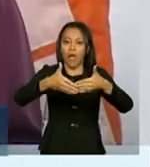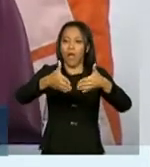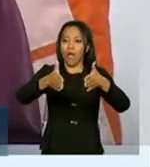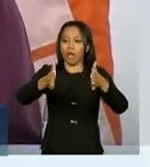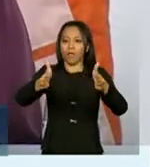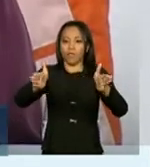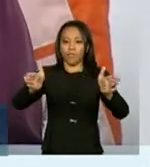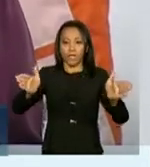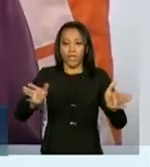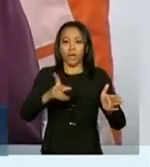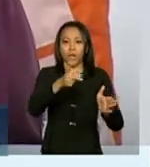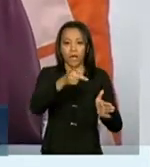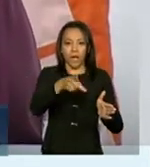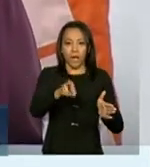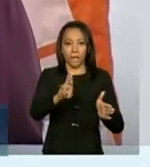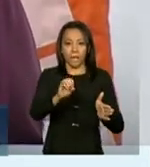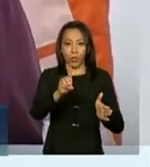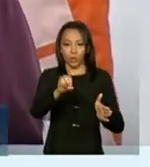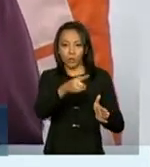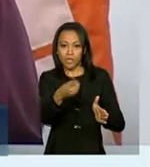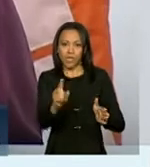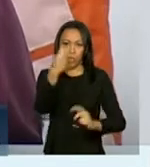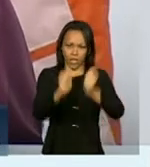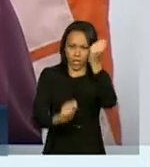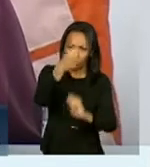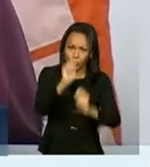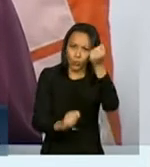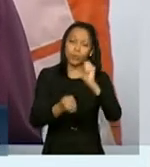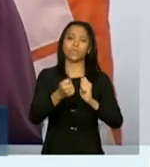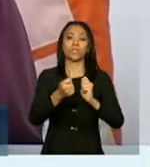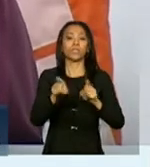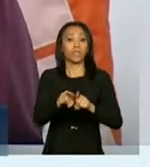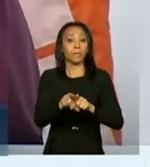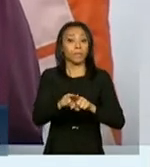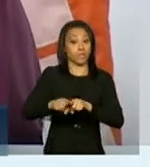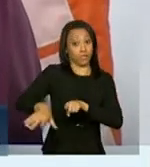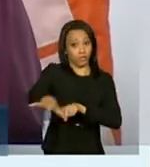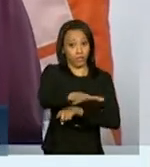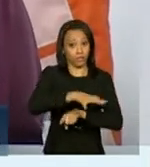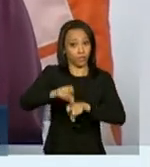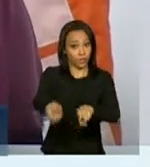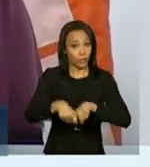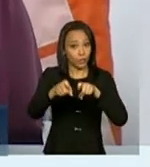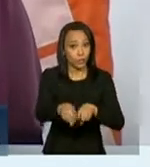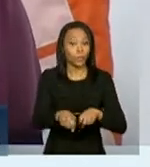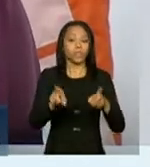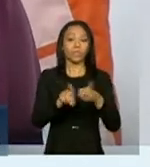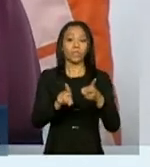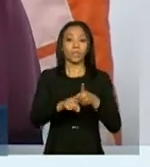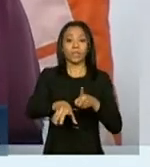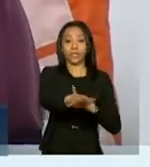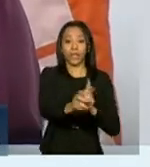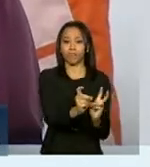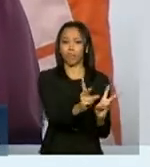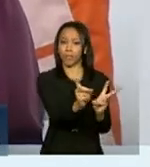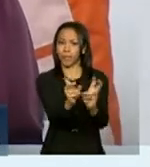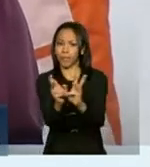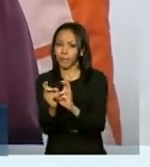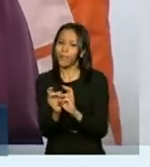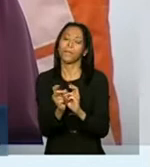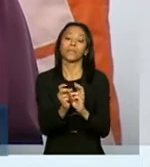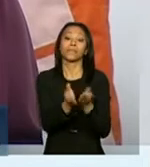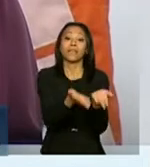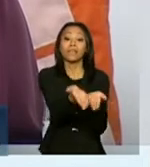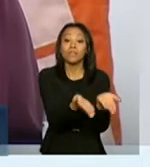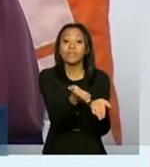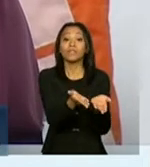a produtividade da nossa indústria, da nossa agricultura, do setor de serviços e, assim